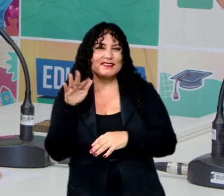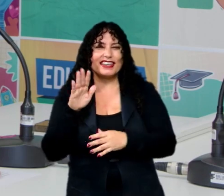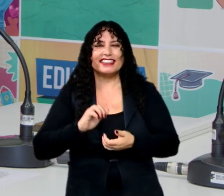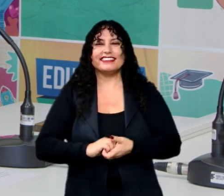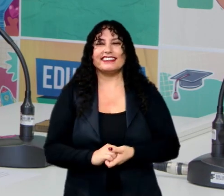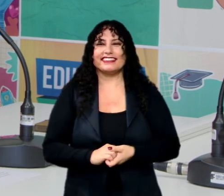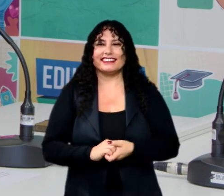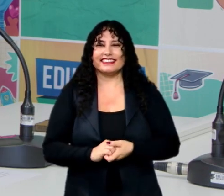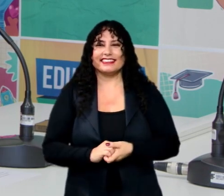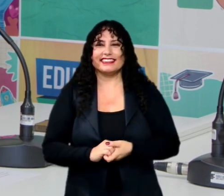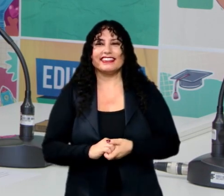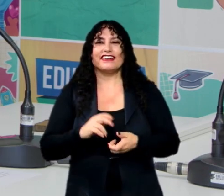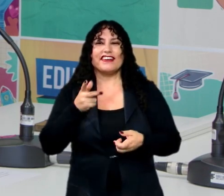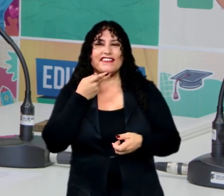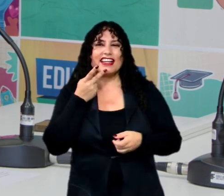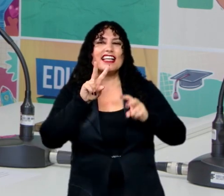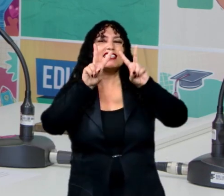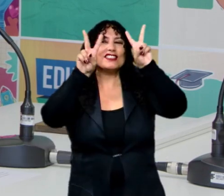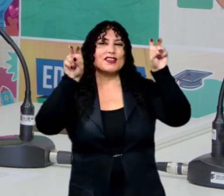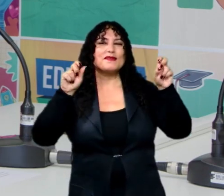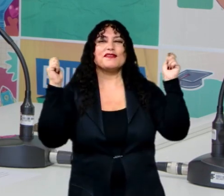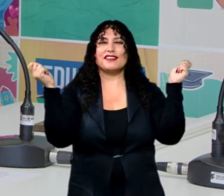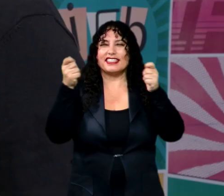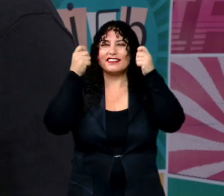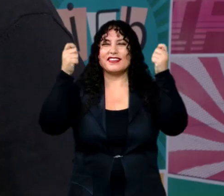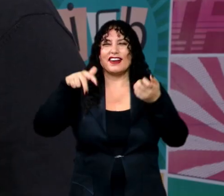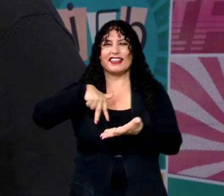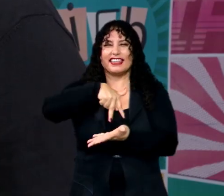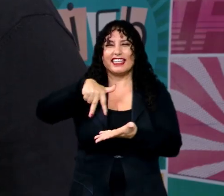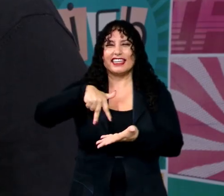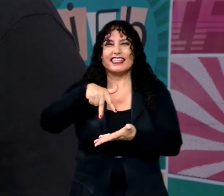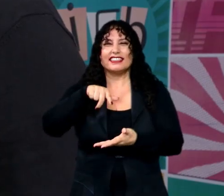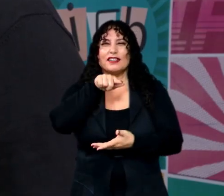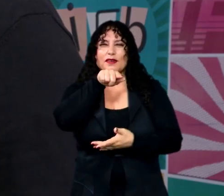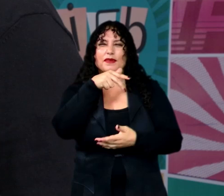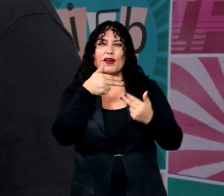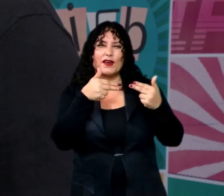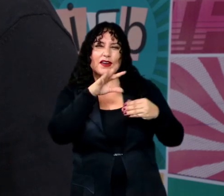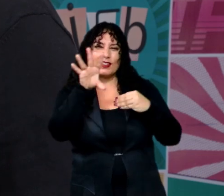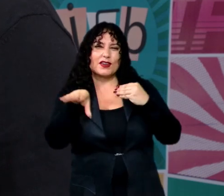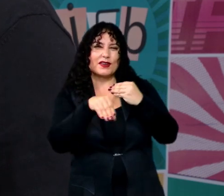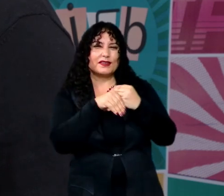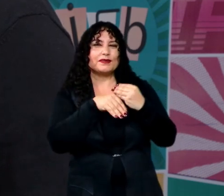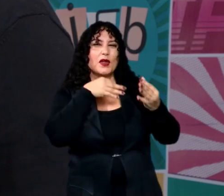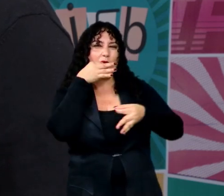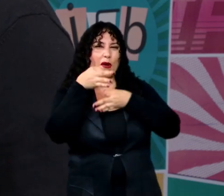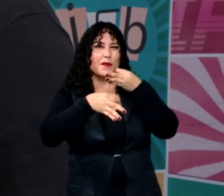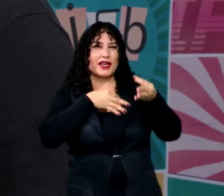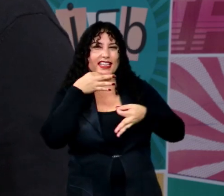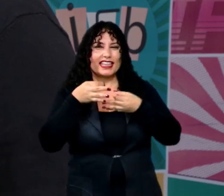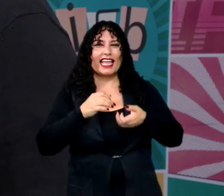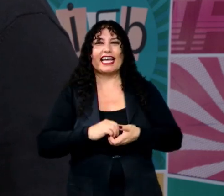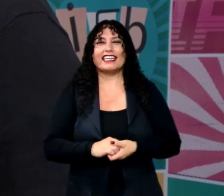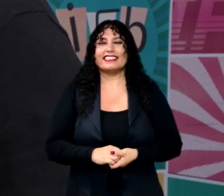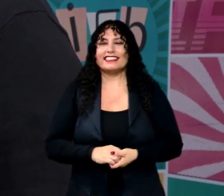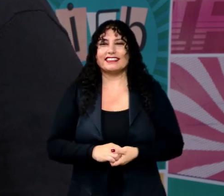Vou falar sobre o Festival Dança, sim. Mas uma coisa que você falou, acho que eu queria comentar, essa coisa do...